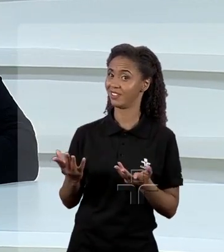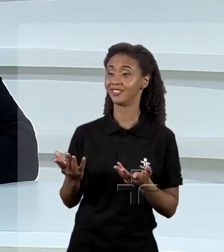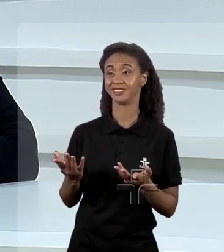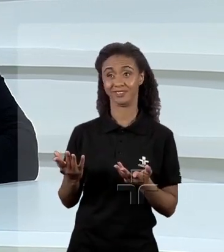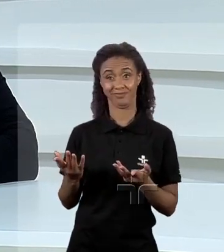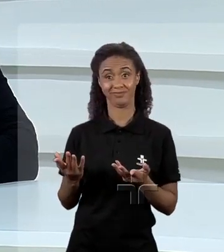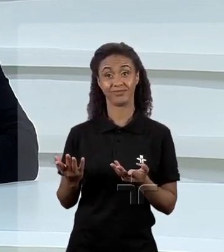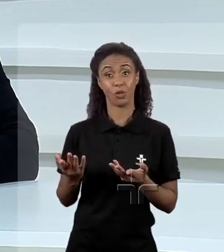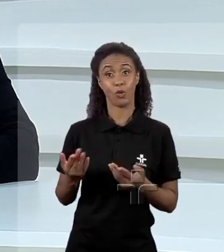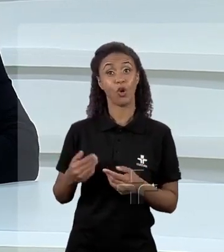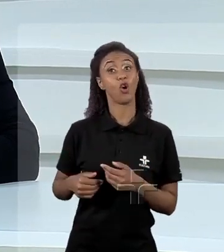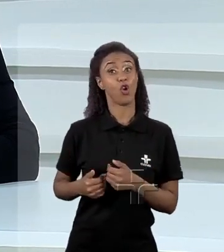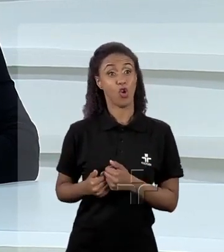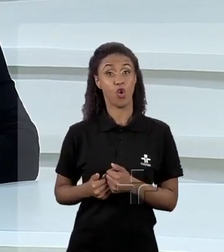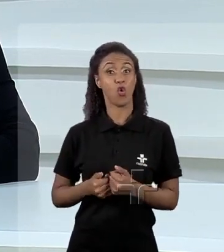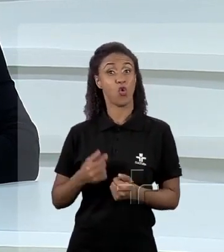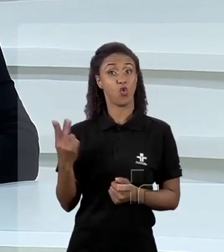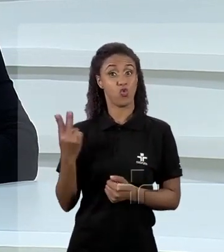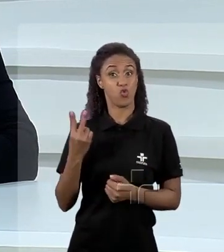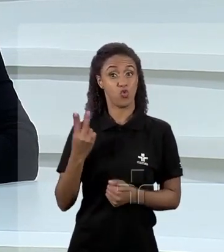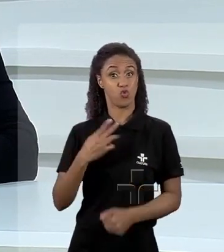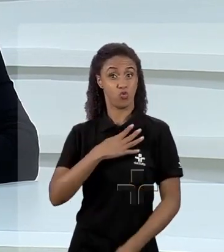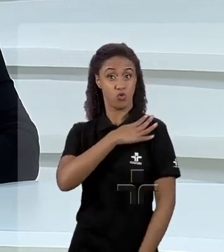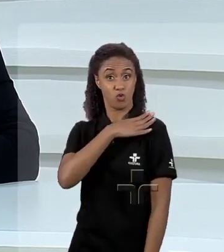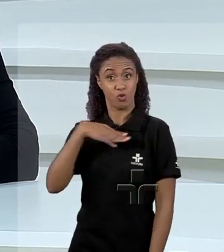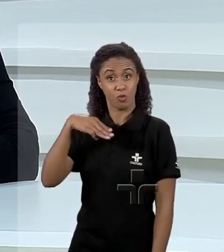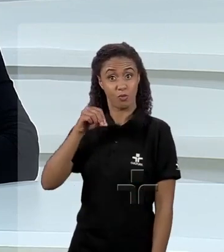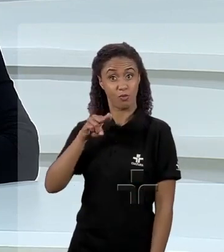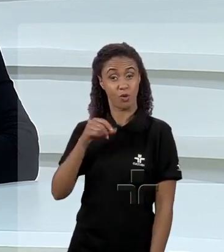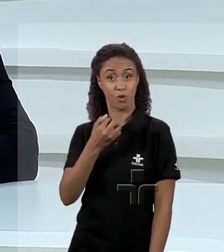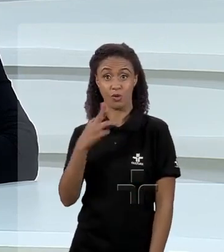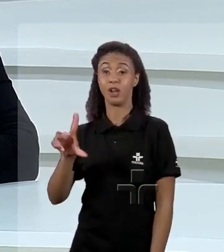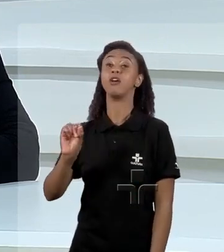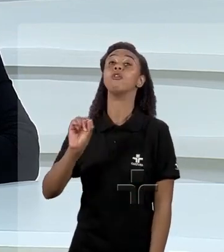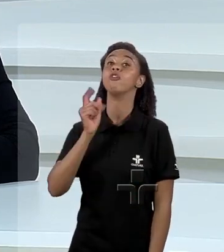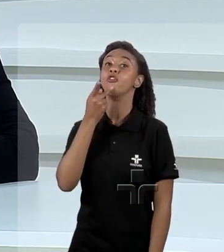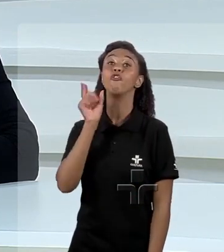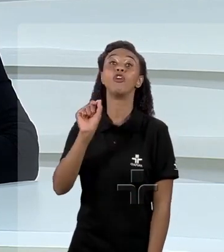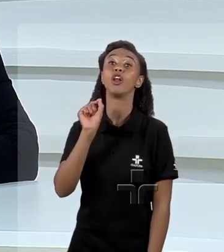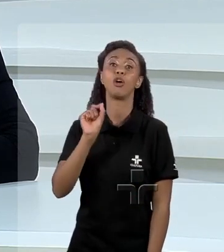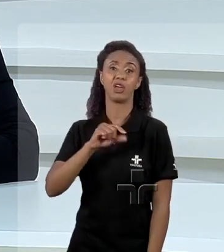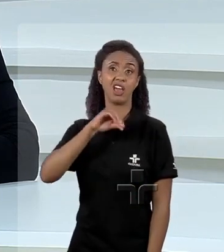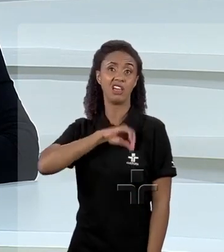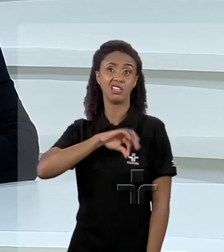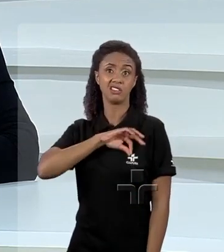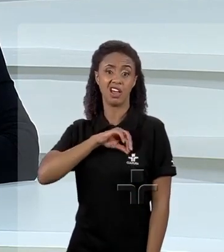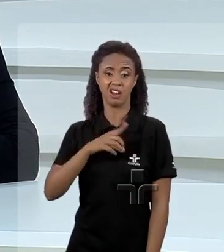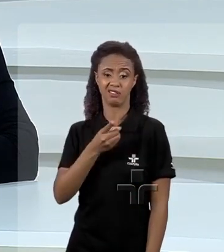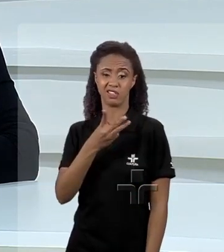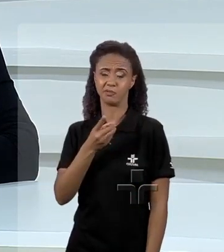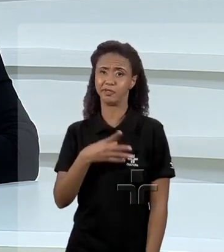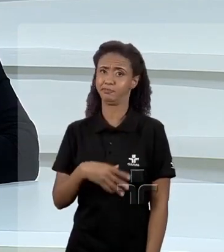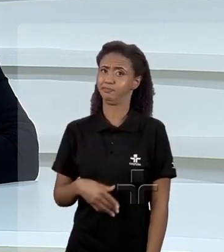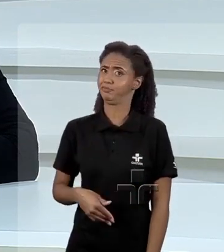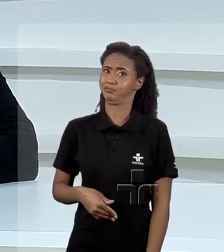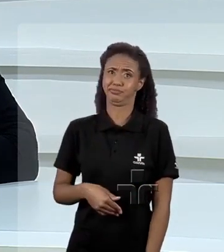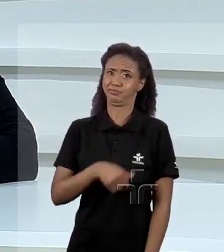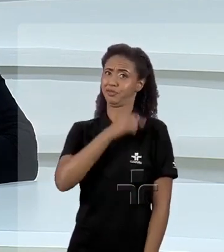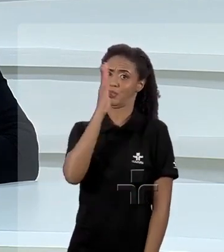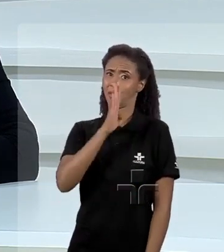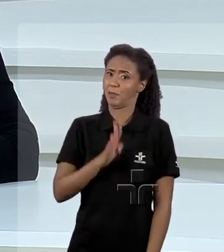vice-presidente na chapa, o general Mourão, já falou que o 13º é uma jabuticaba. O